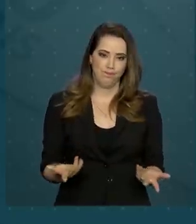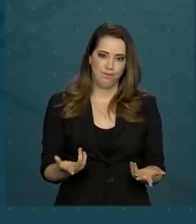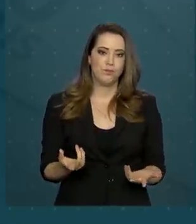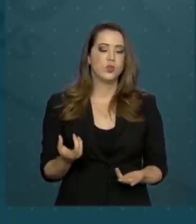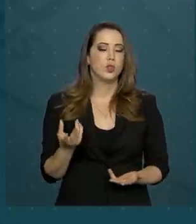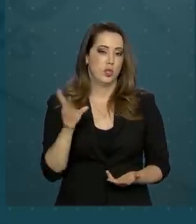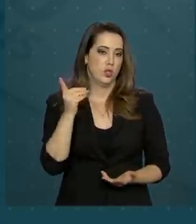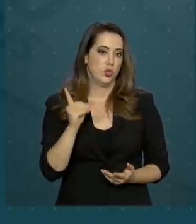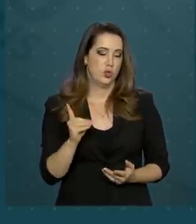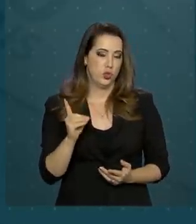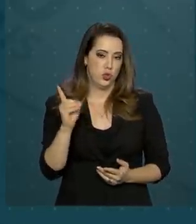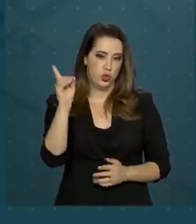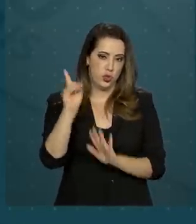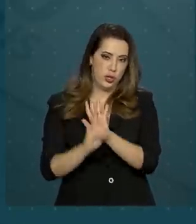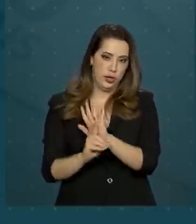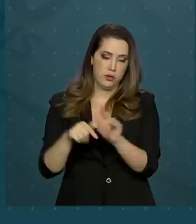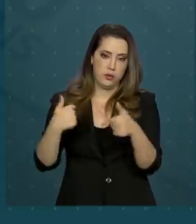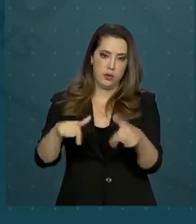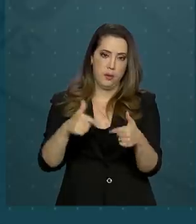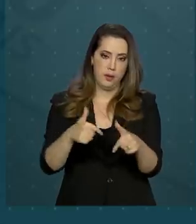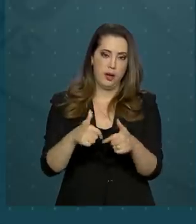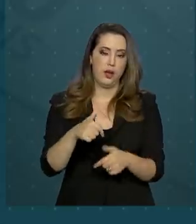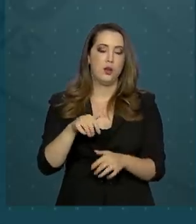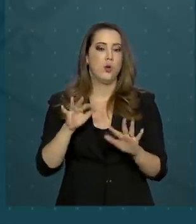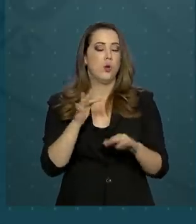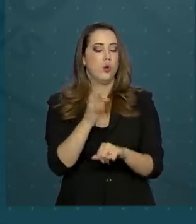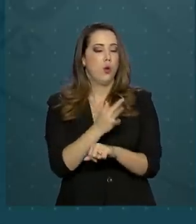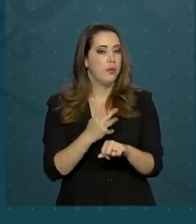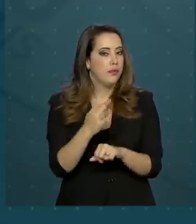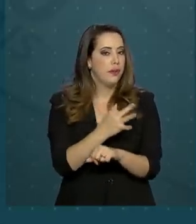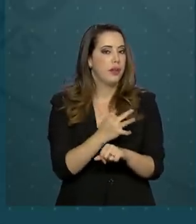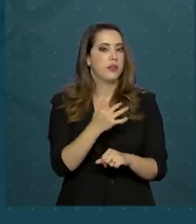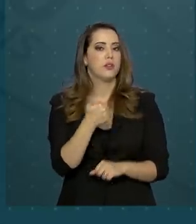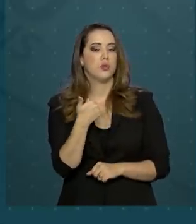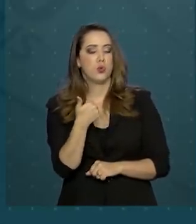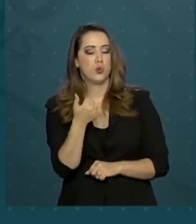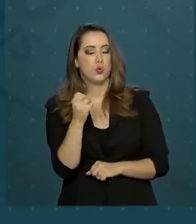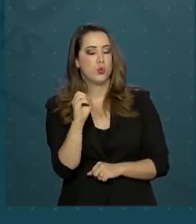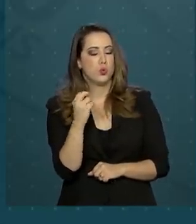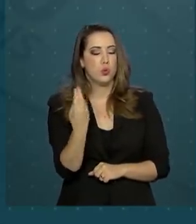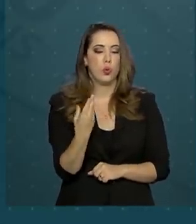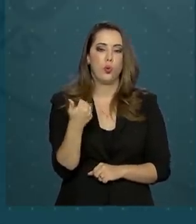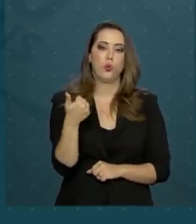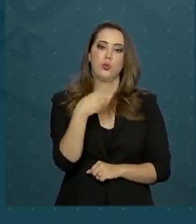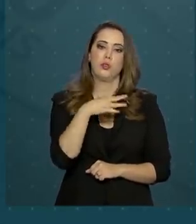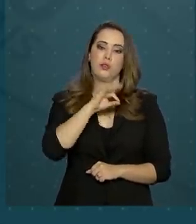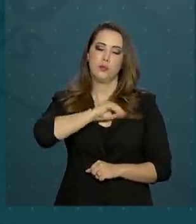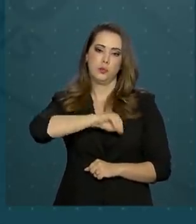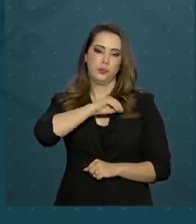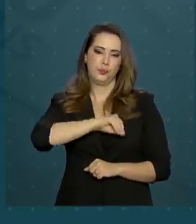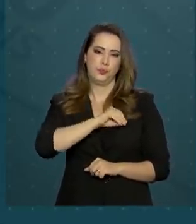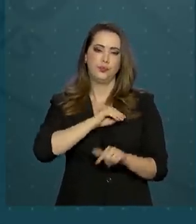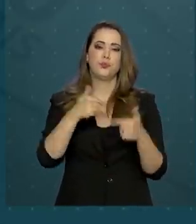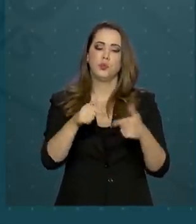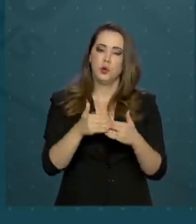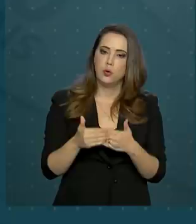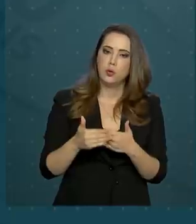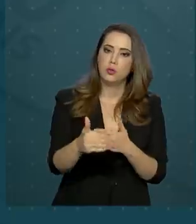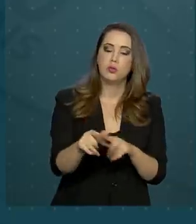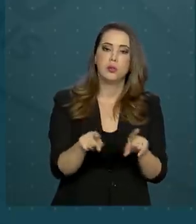trabalhistas, como férias e o 13º salário, estão mantidos. Além dessas ações, a medida também prevê